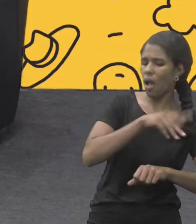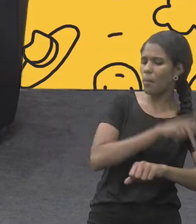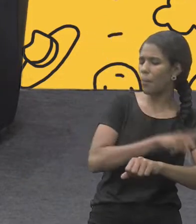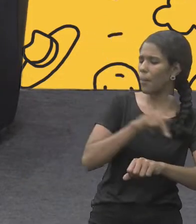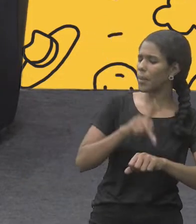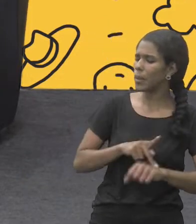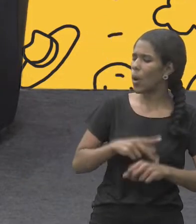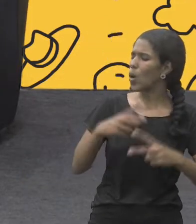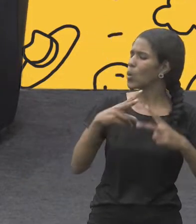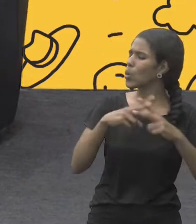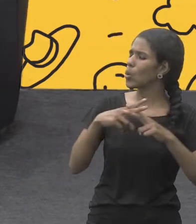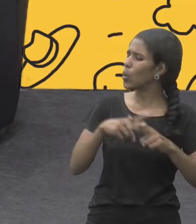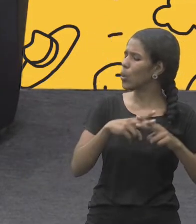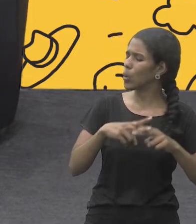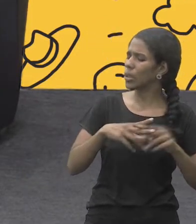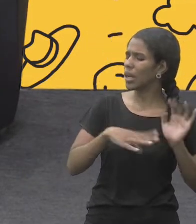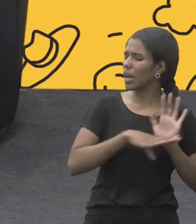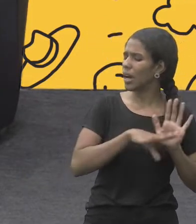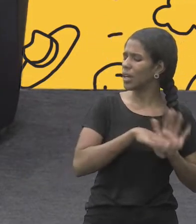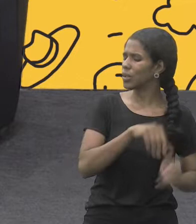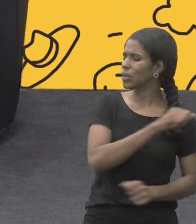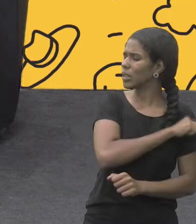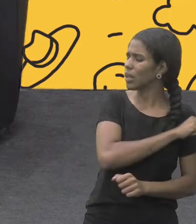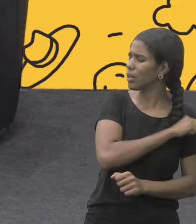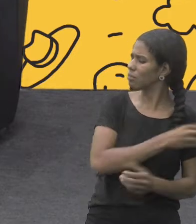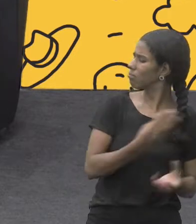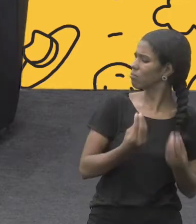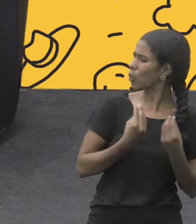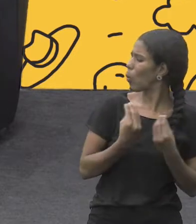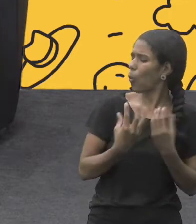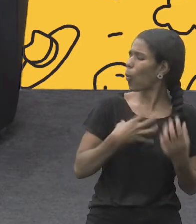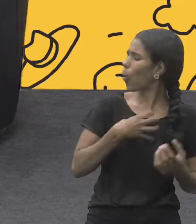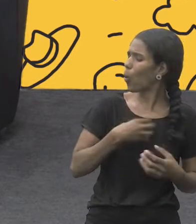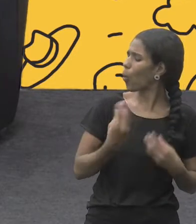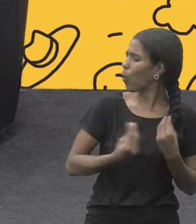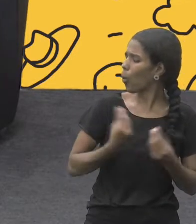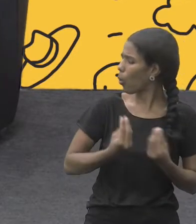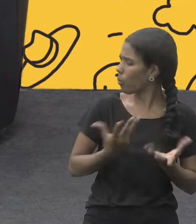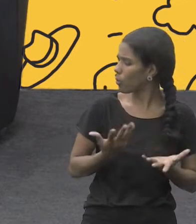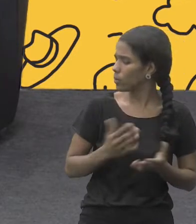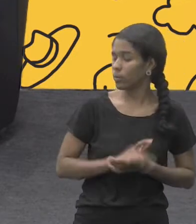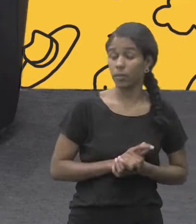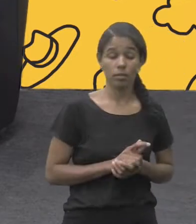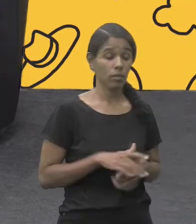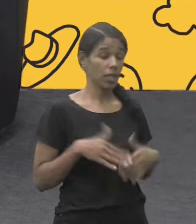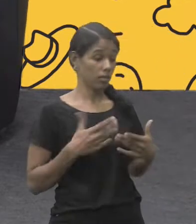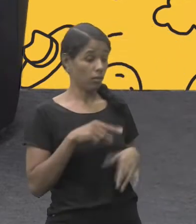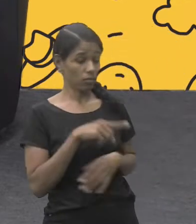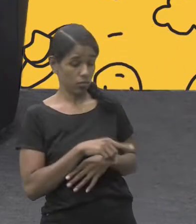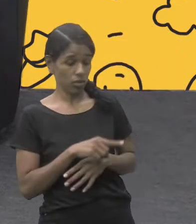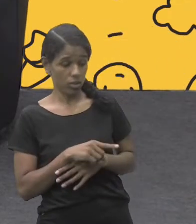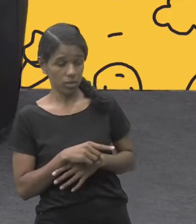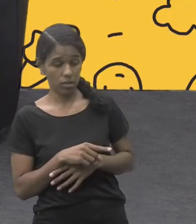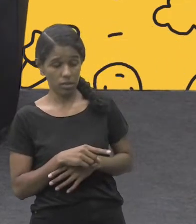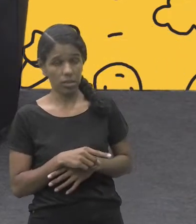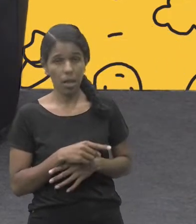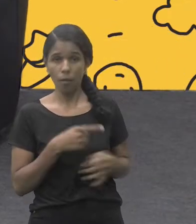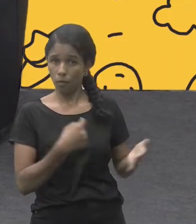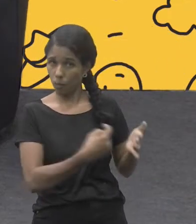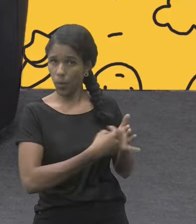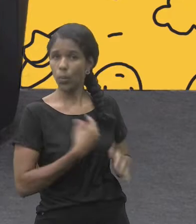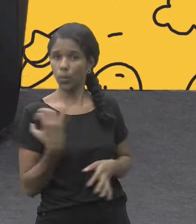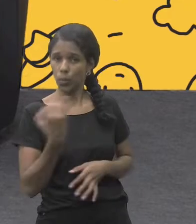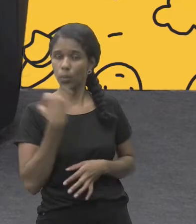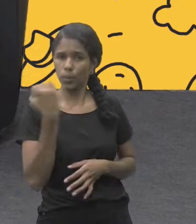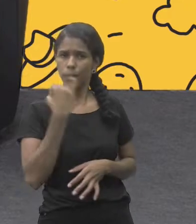Bom, você está tocando um assunto bastante importante aí. Lá na nossa academia, por exemplo, a turma de criança, né, a nossa turma